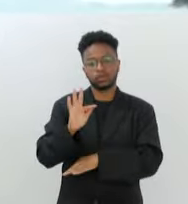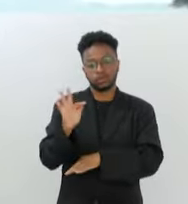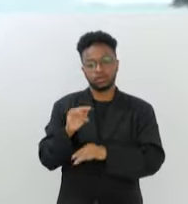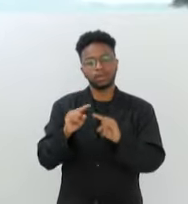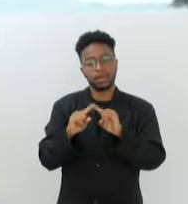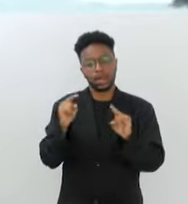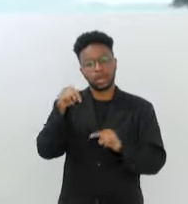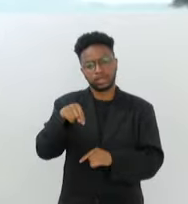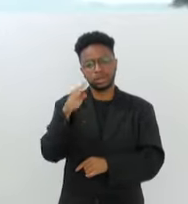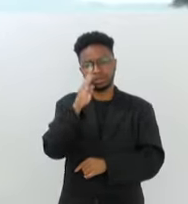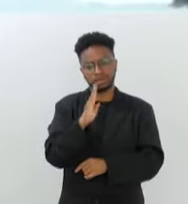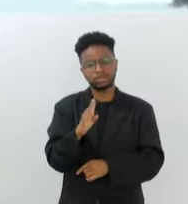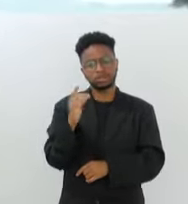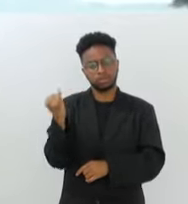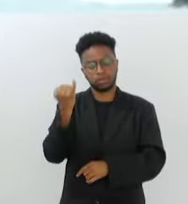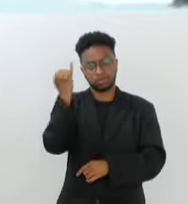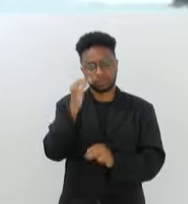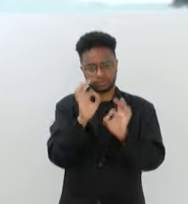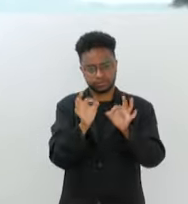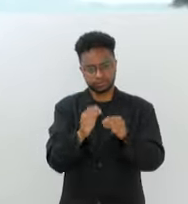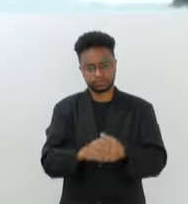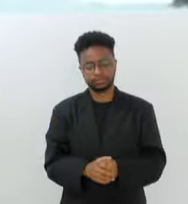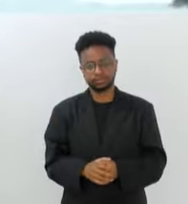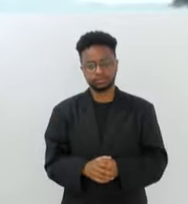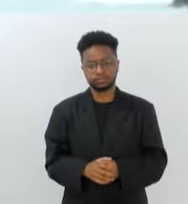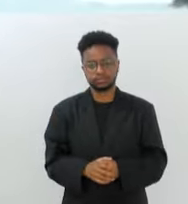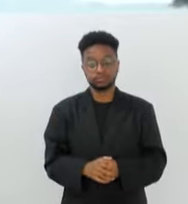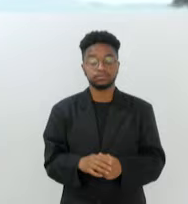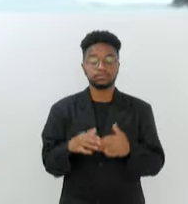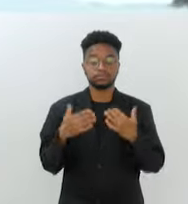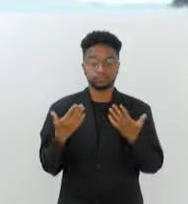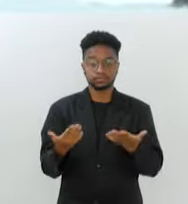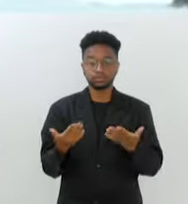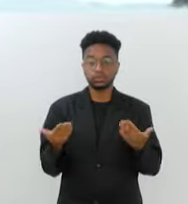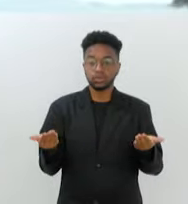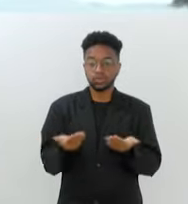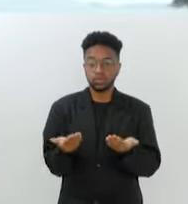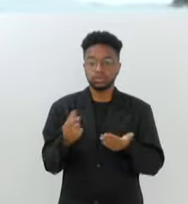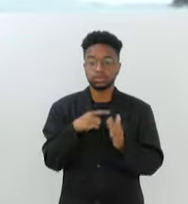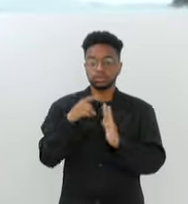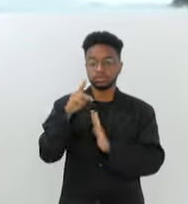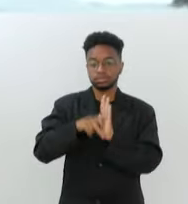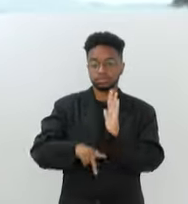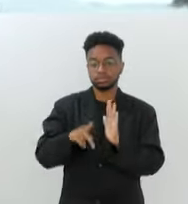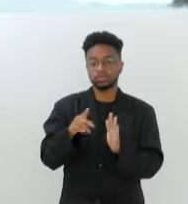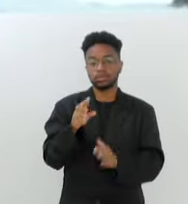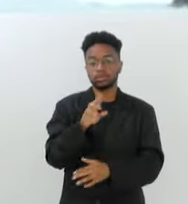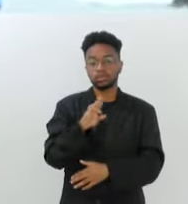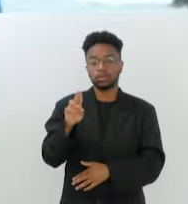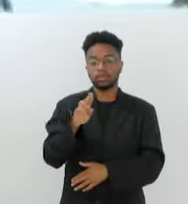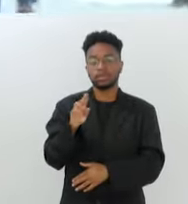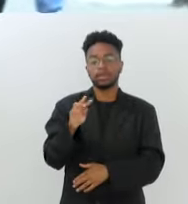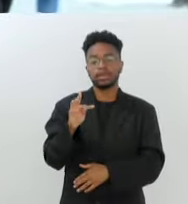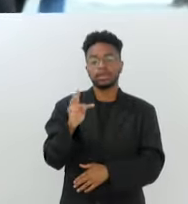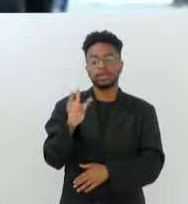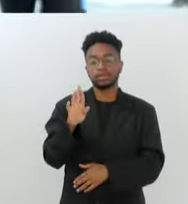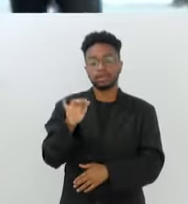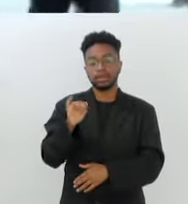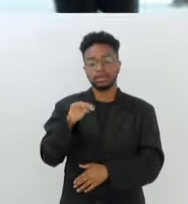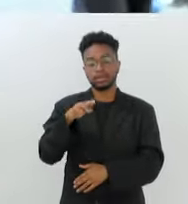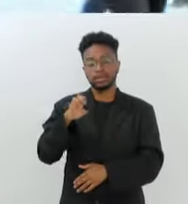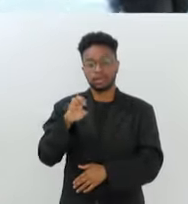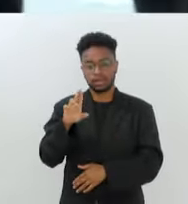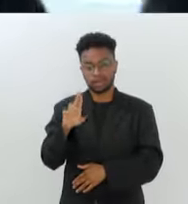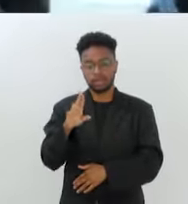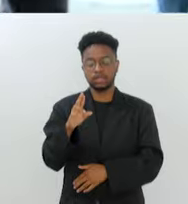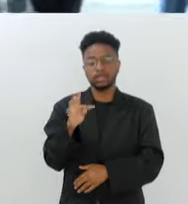tão visto, tão bem visto, né? Então, a gente tem hoje um projeto chamado Trader Teens, que é um projeto de educação